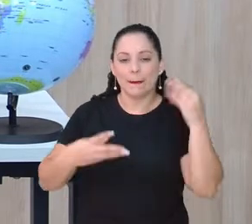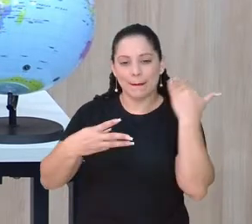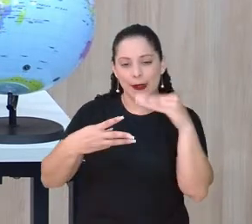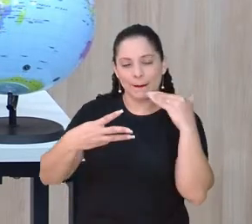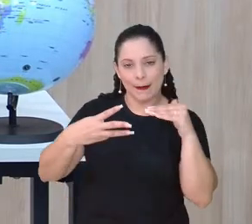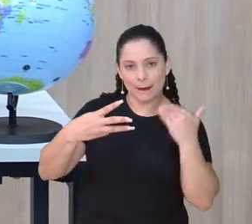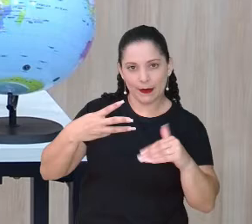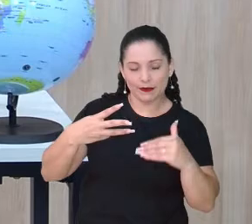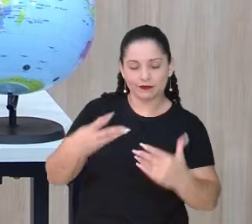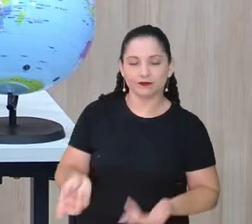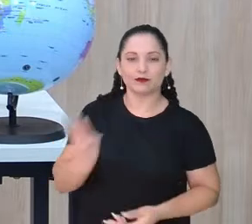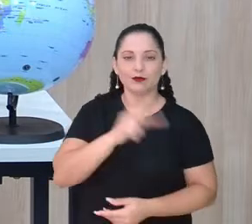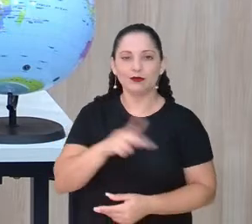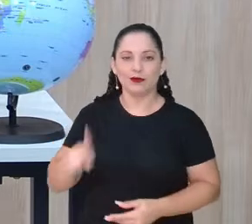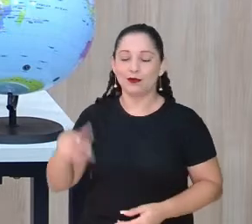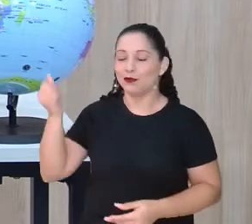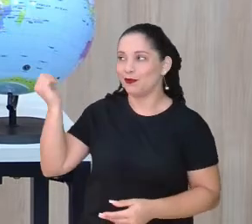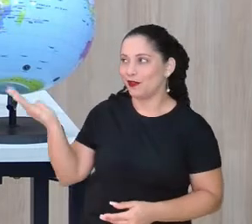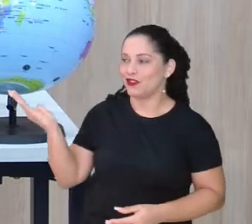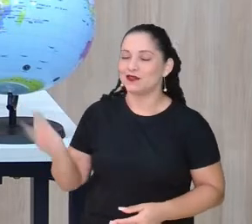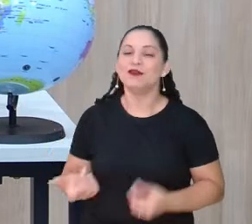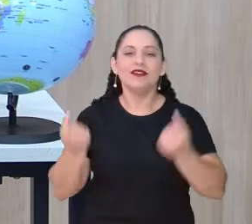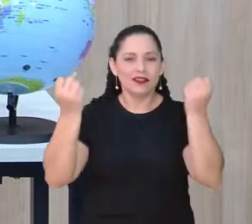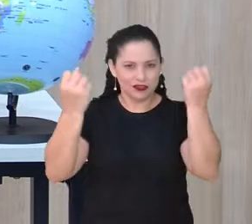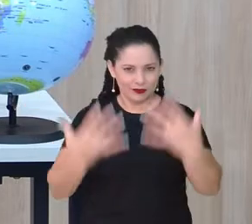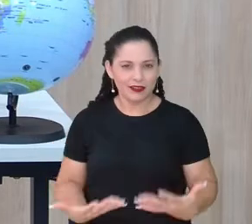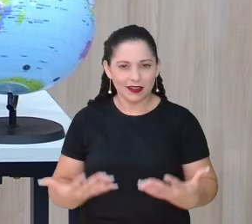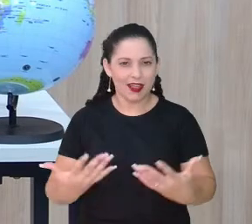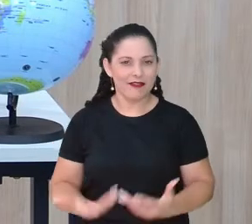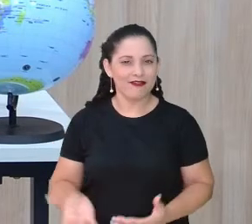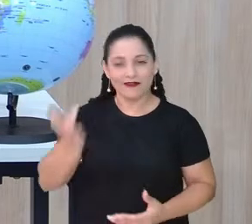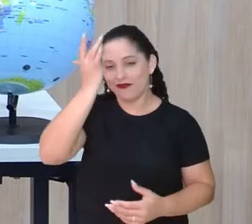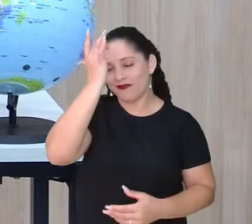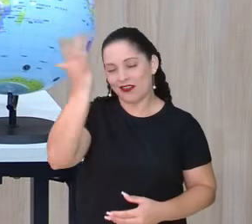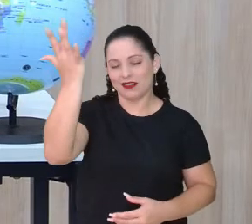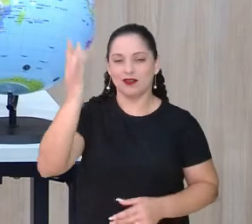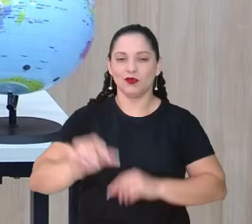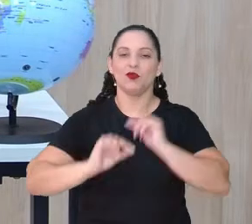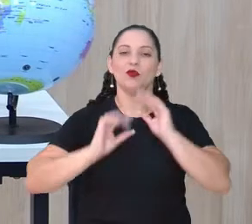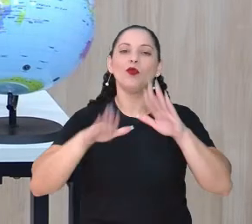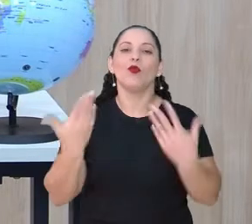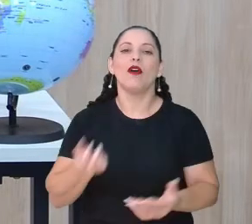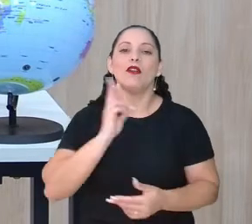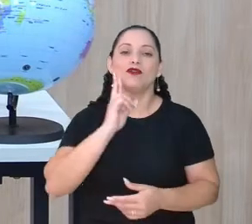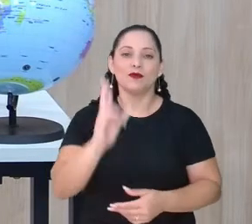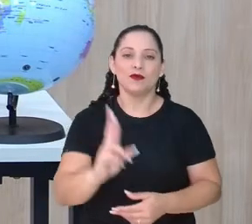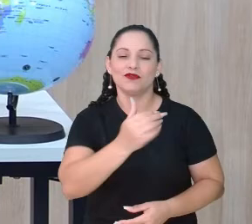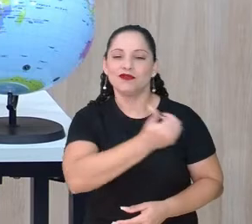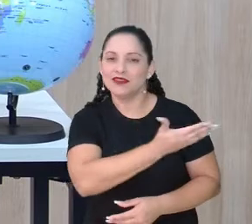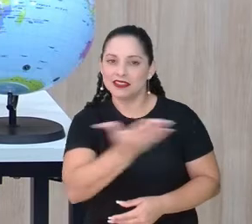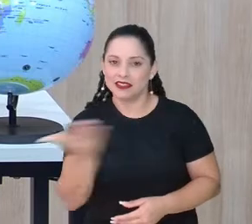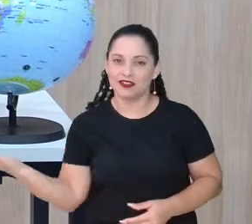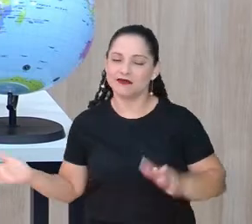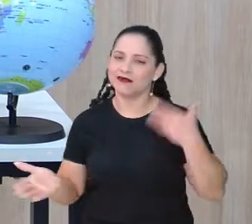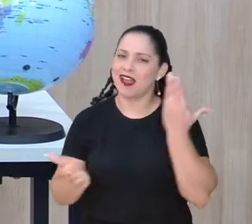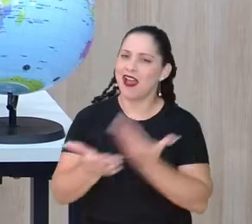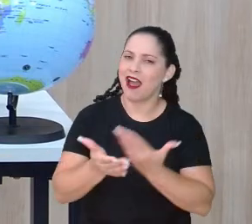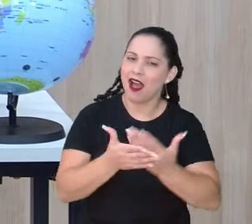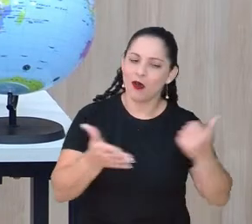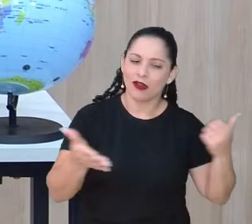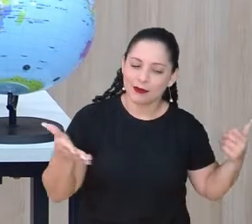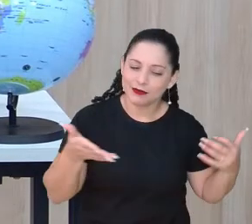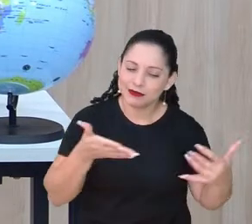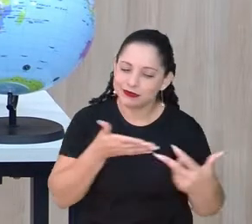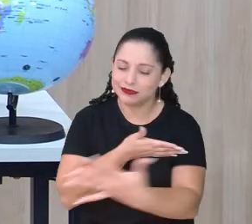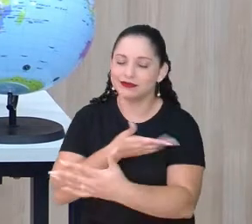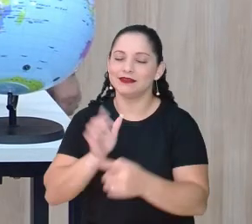Adriana vai ter facilidade de me dizer o que foi que vocês responderam. Durante a nossa aula, eu vou trazer uma explicação